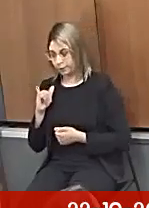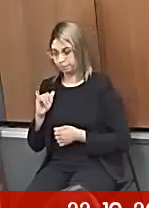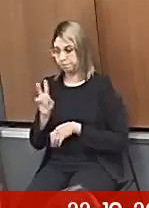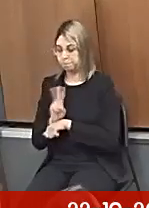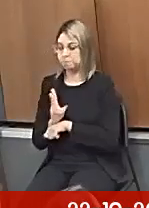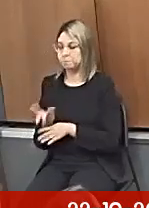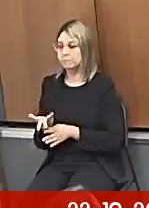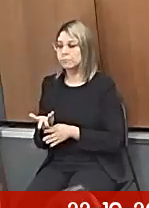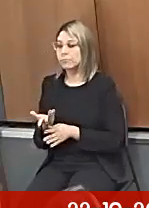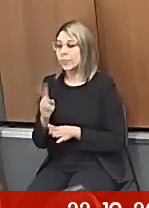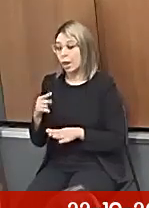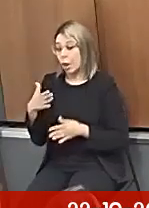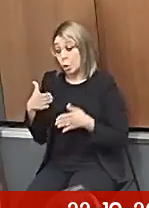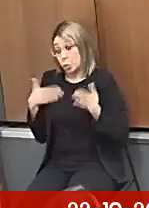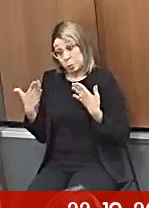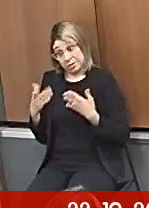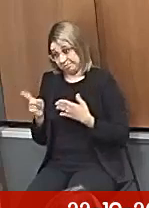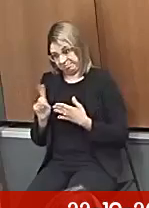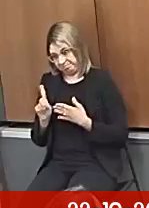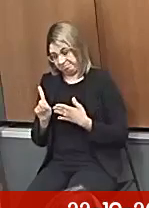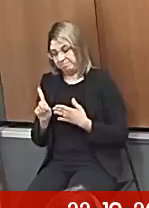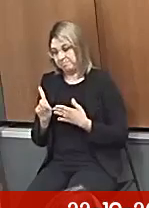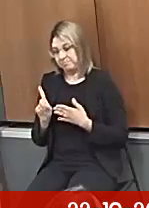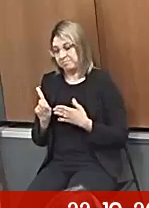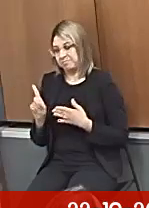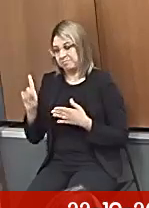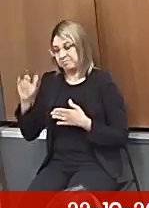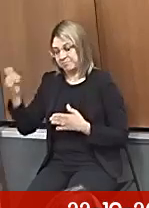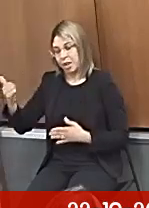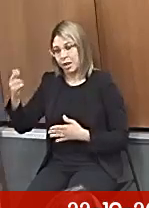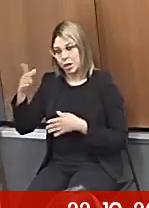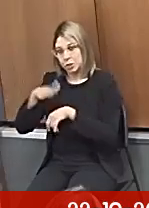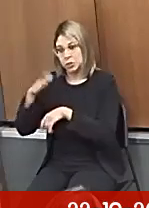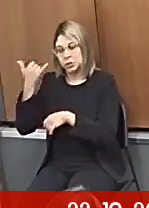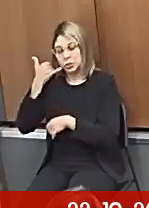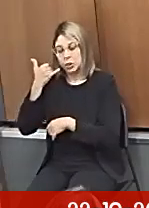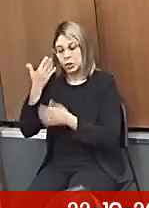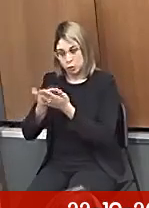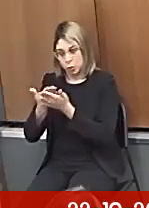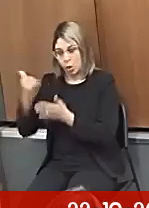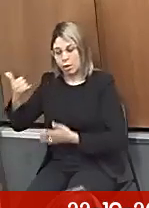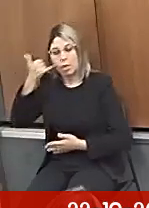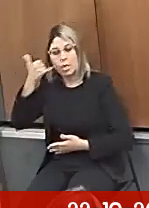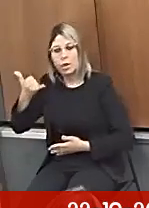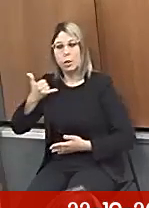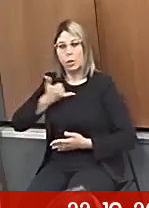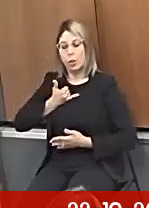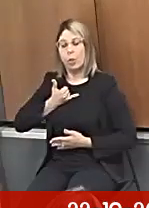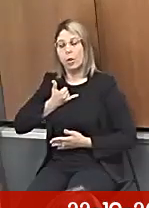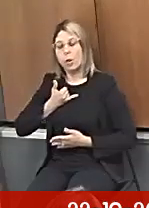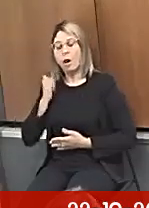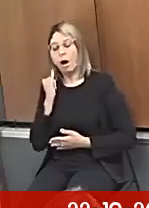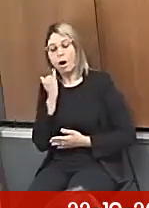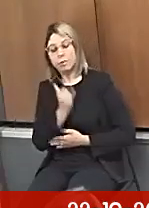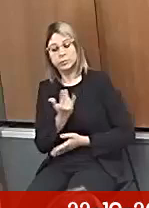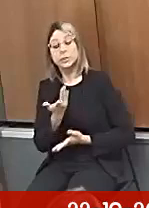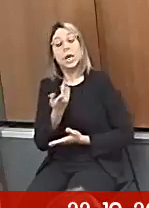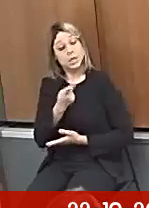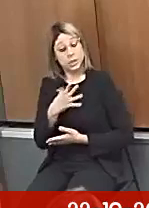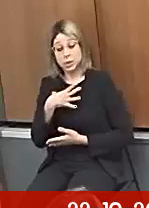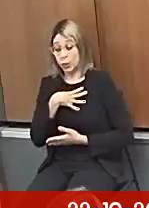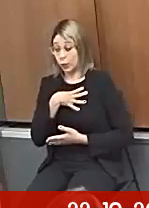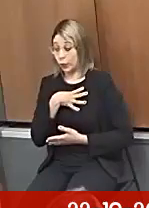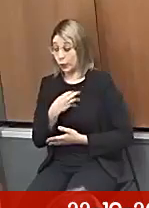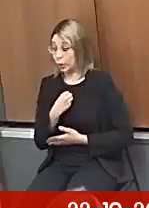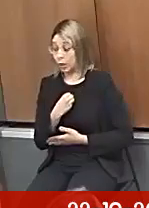Para minha não surpresa, eu recebo o telefonema, eu recebo a ligação depois dessa escola dizendo simplesmente: o seu